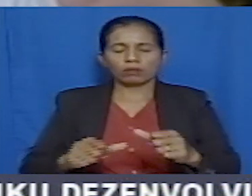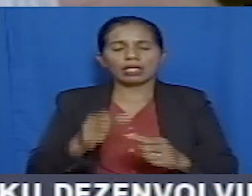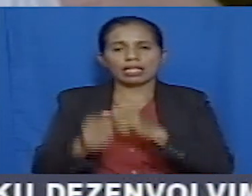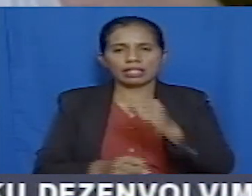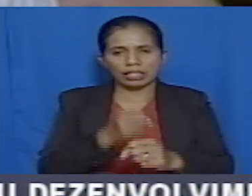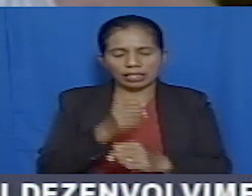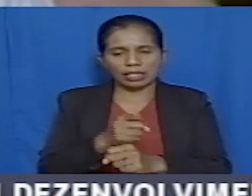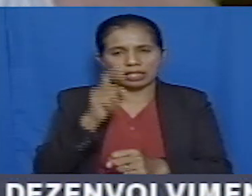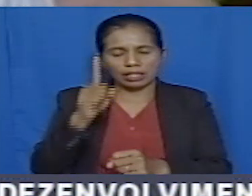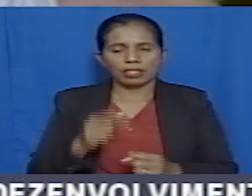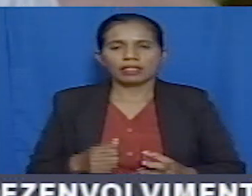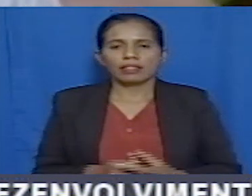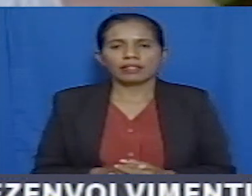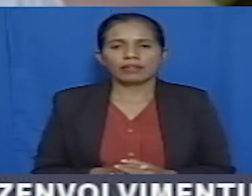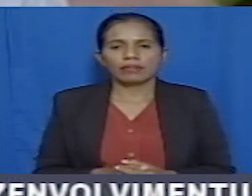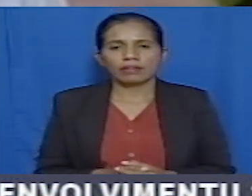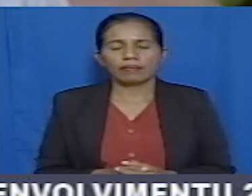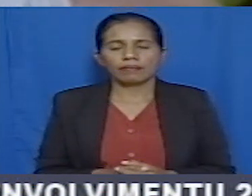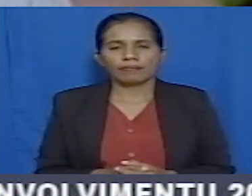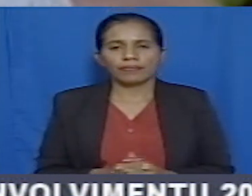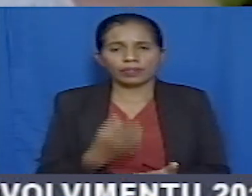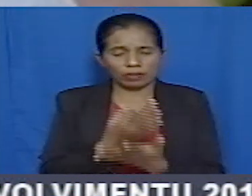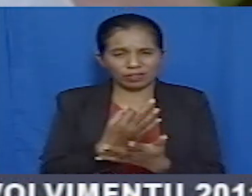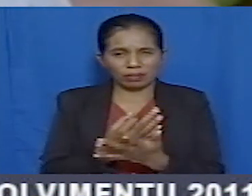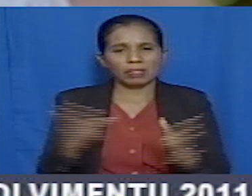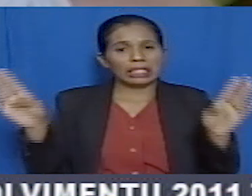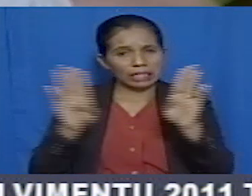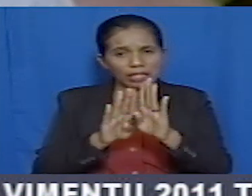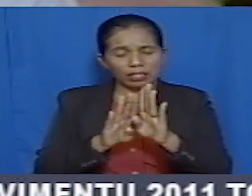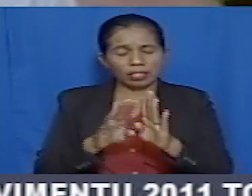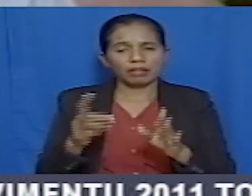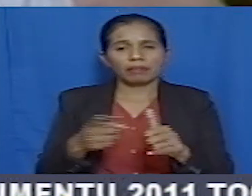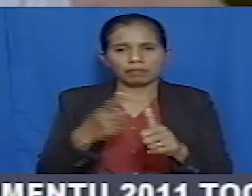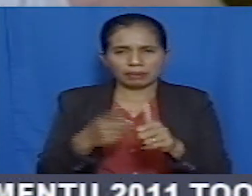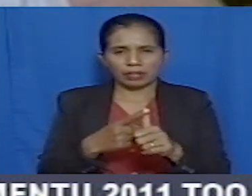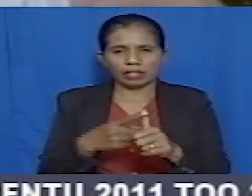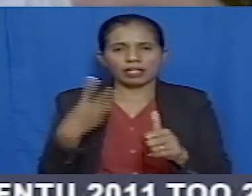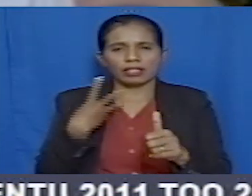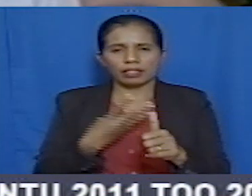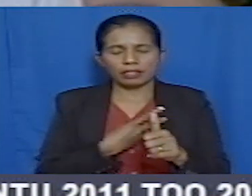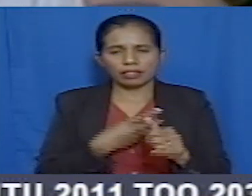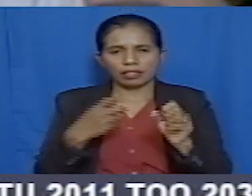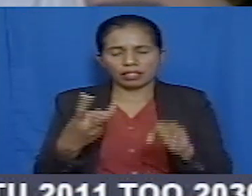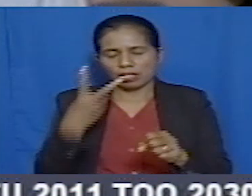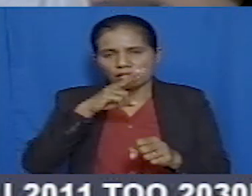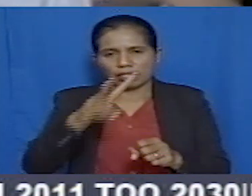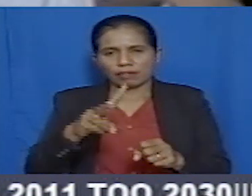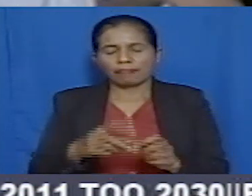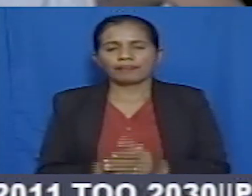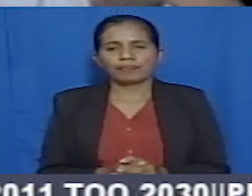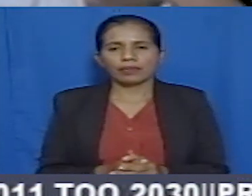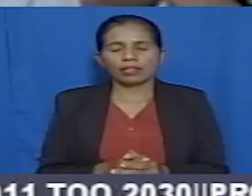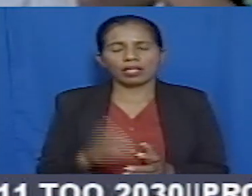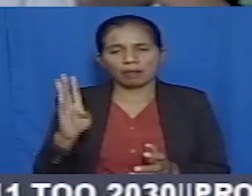ita be prosesu tama orçamento na etapa rua, e primeiro mai ho 40%, depois 70%, na 40%